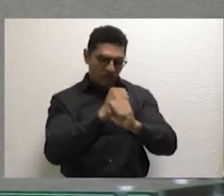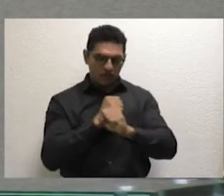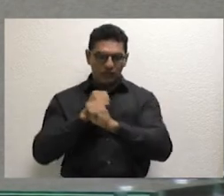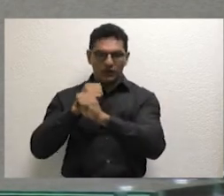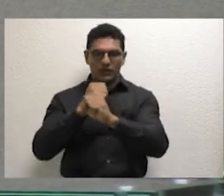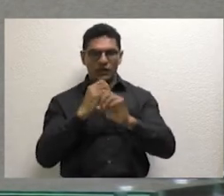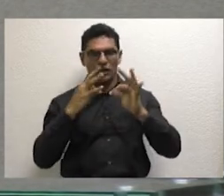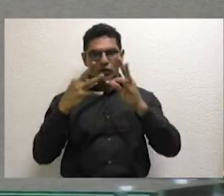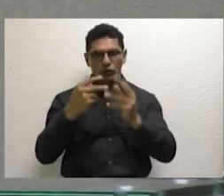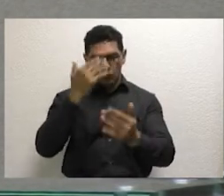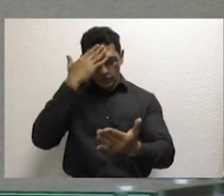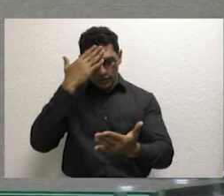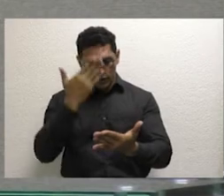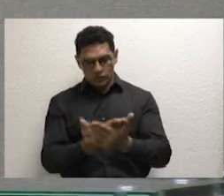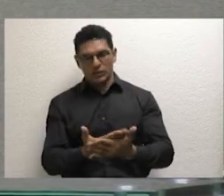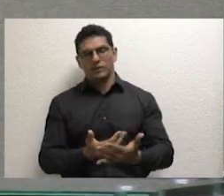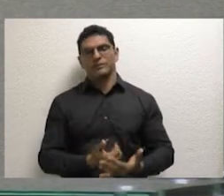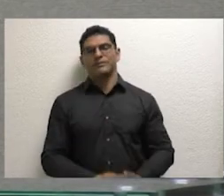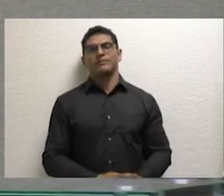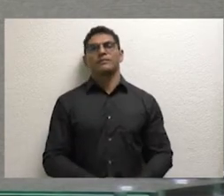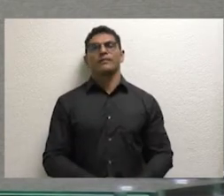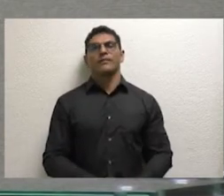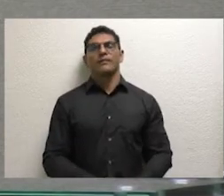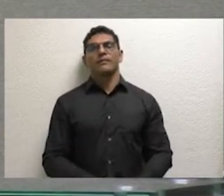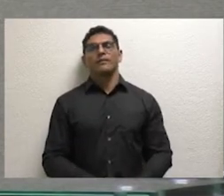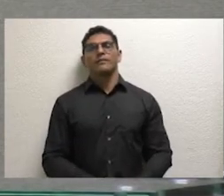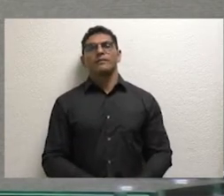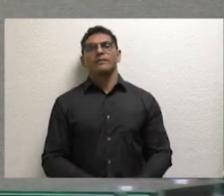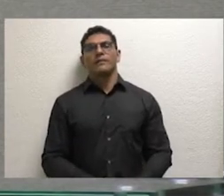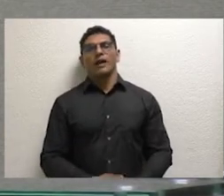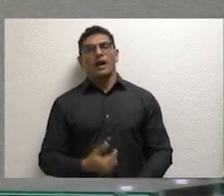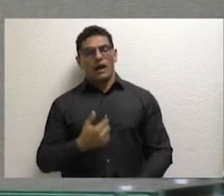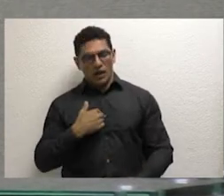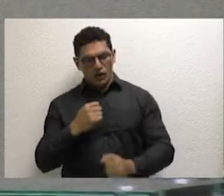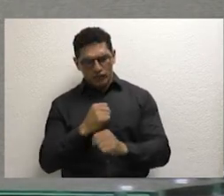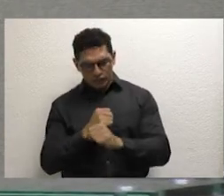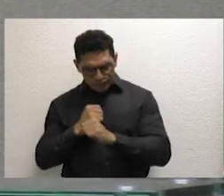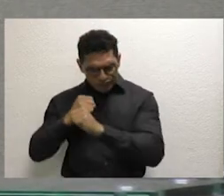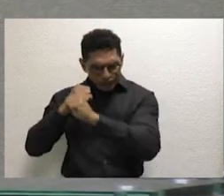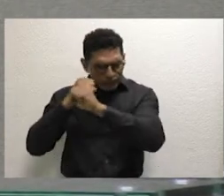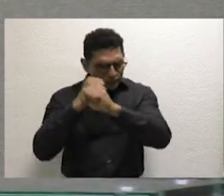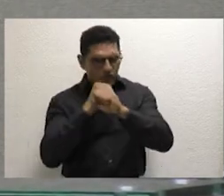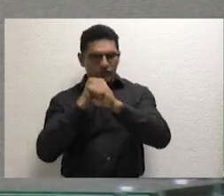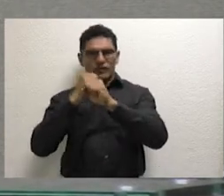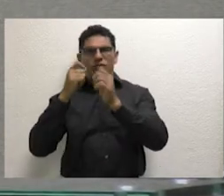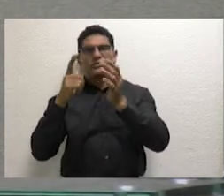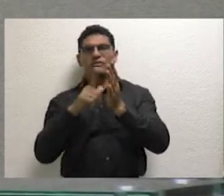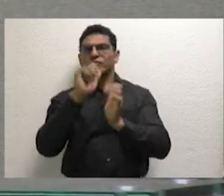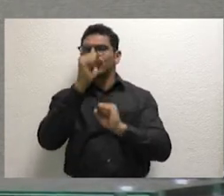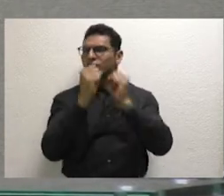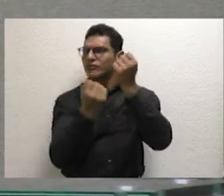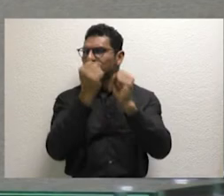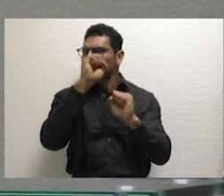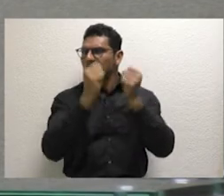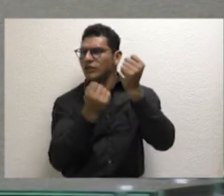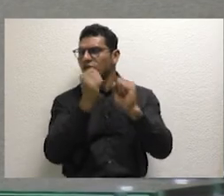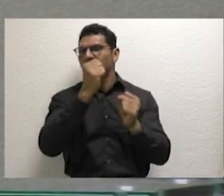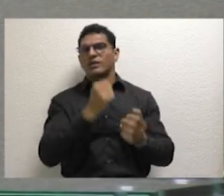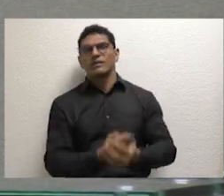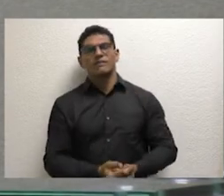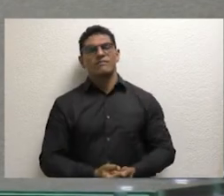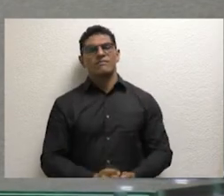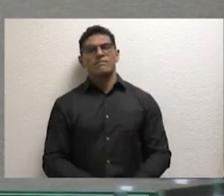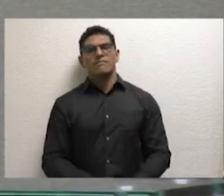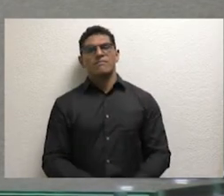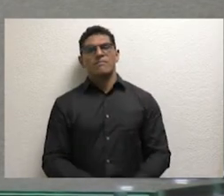acredita eu sou um ferrênio defensor deste modelo que tenho certeza vai permitir